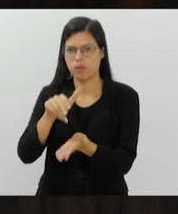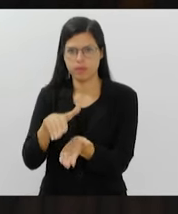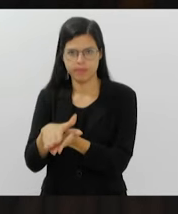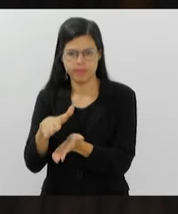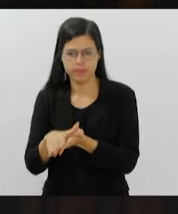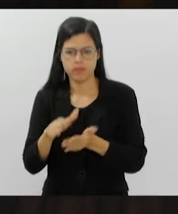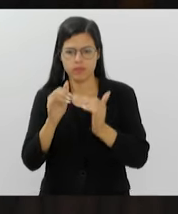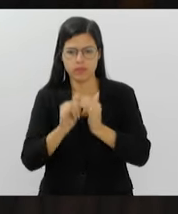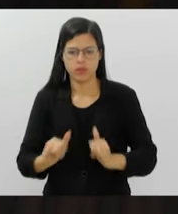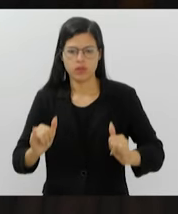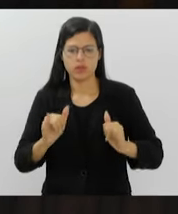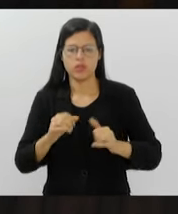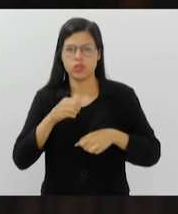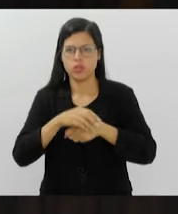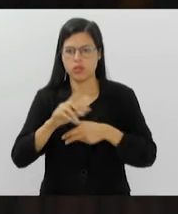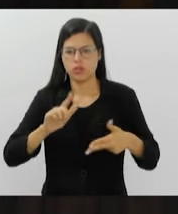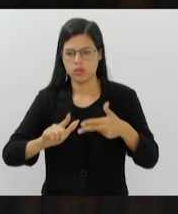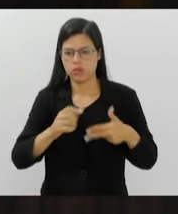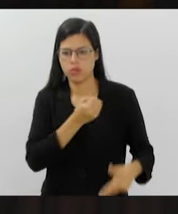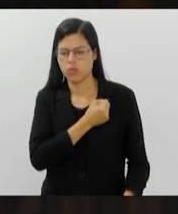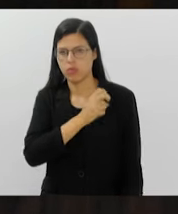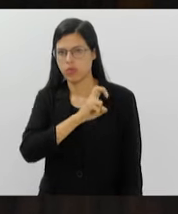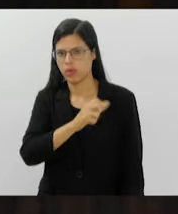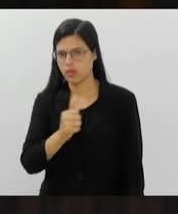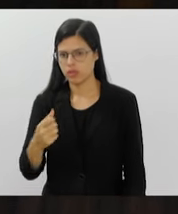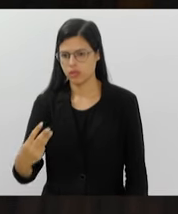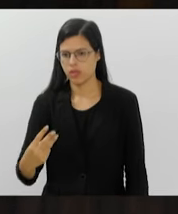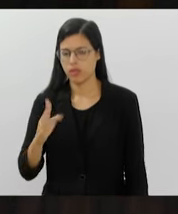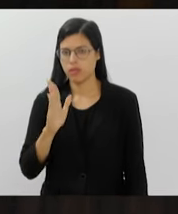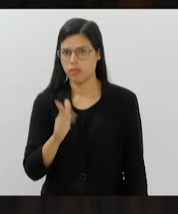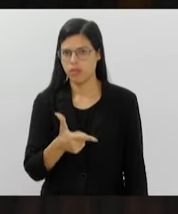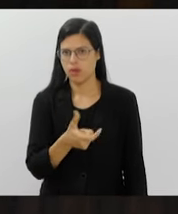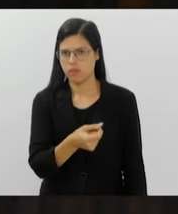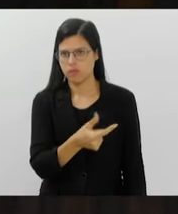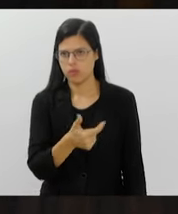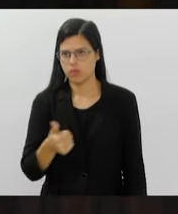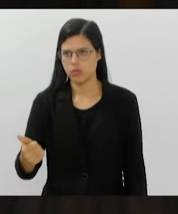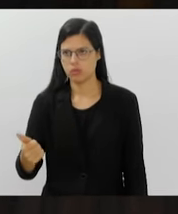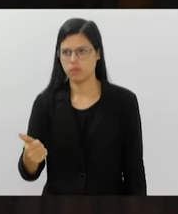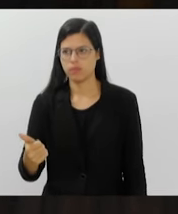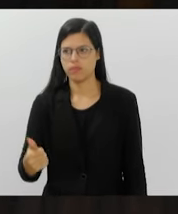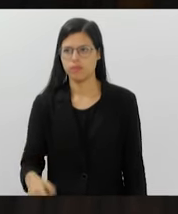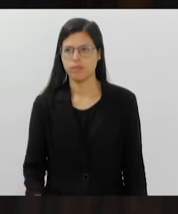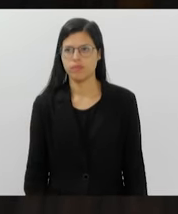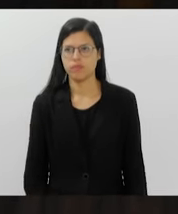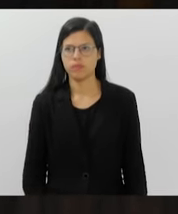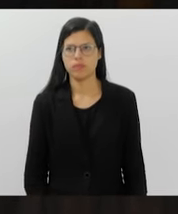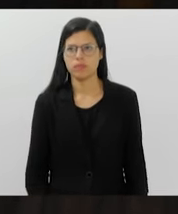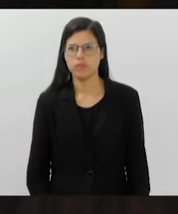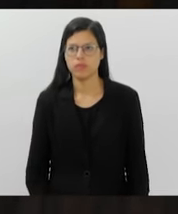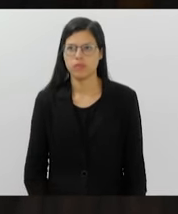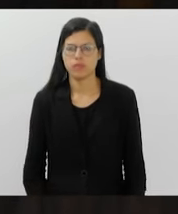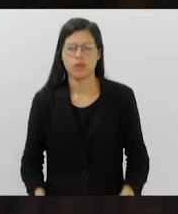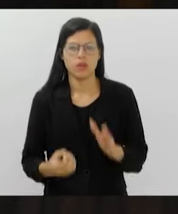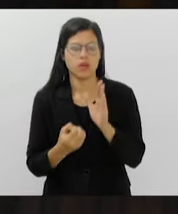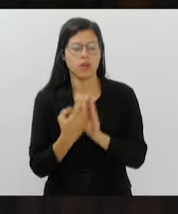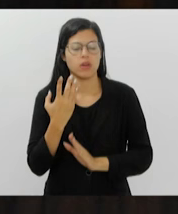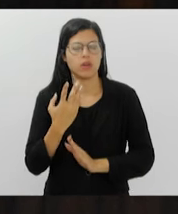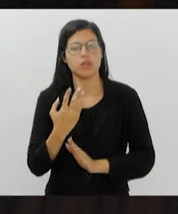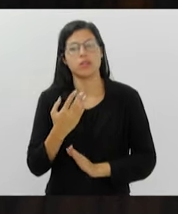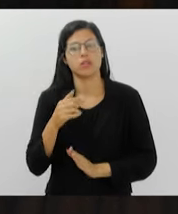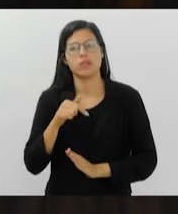publicação. Anuncio, indicação legislativa número 513 de 2021, de autoria